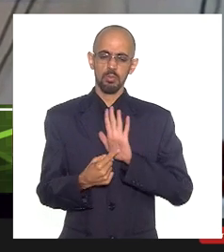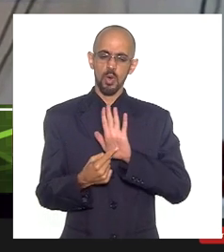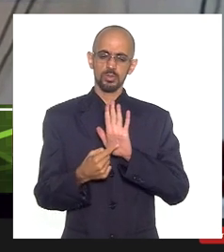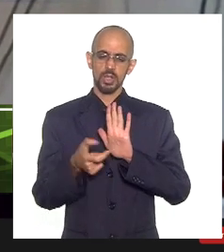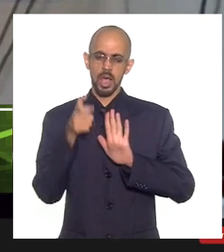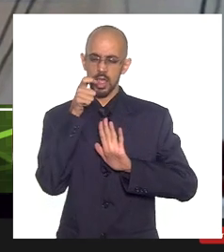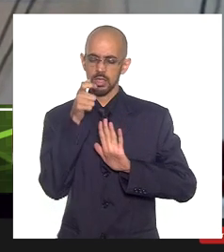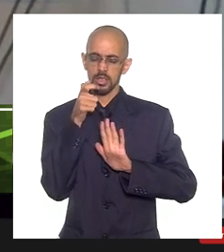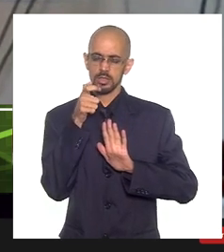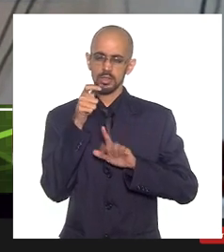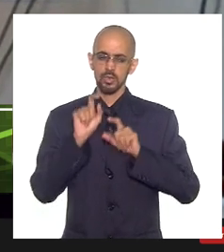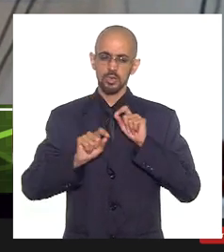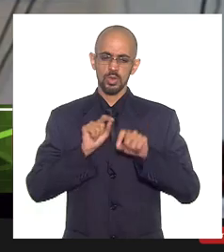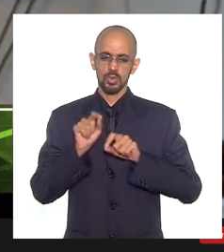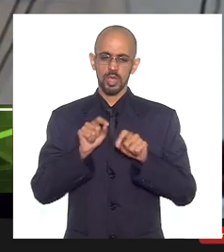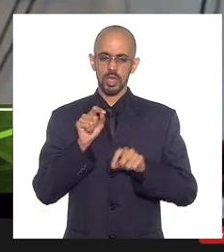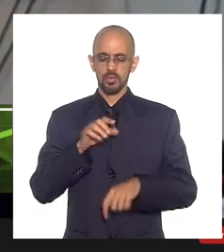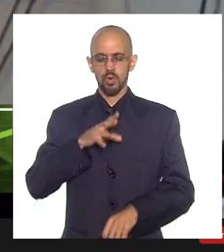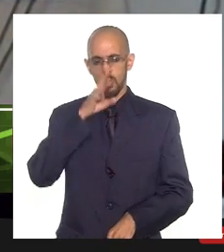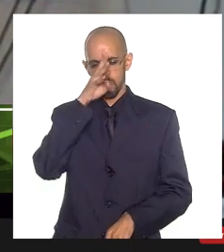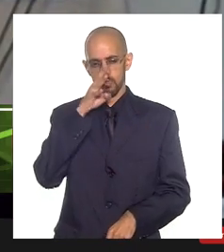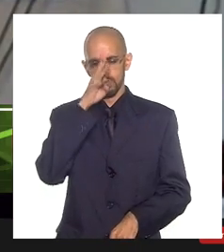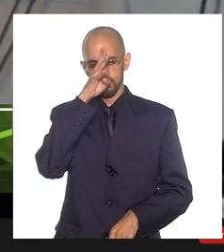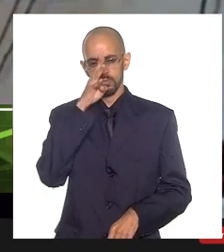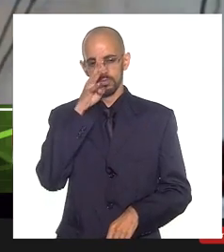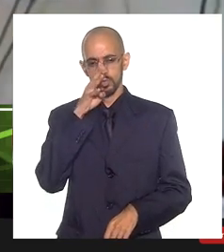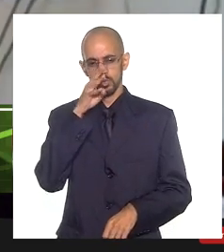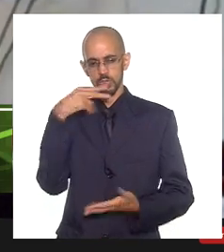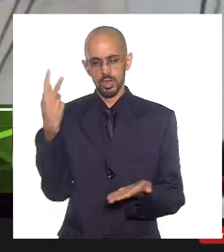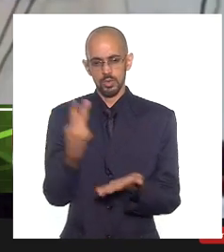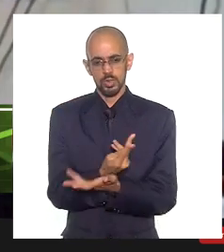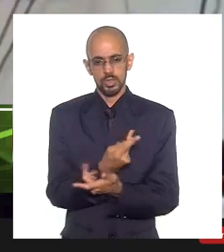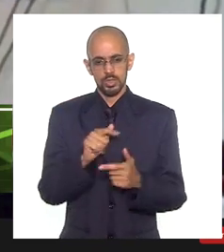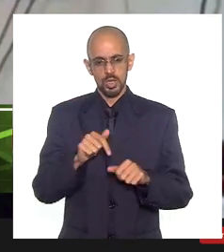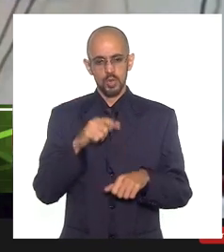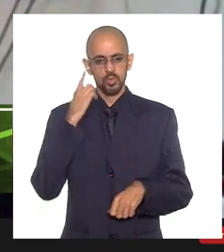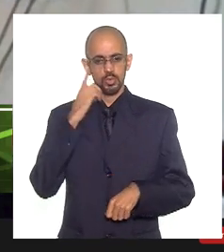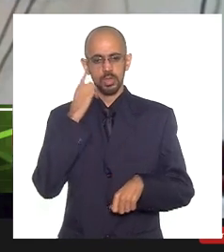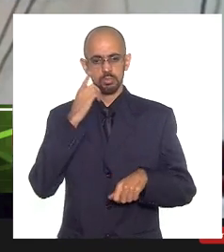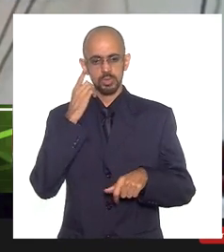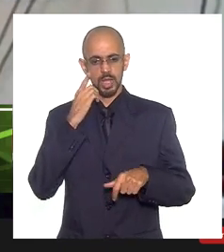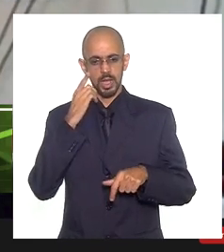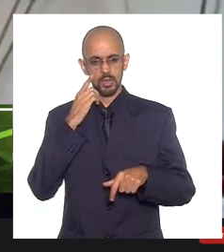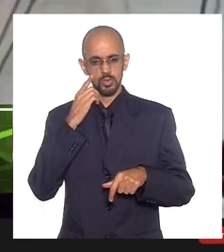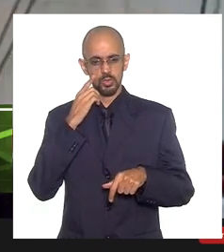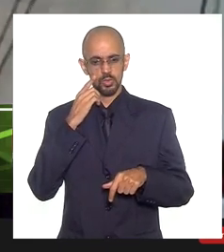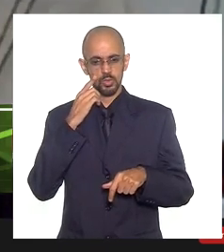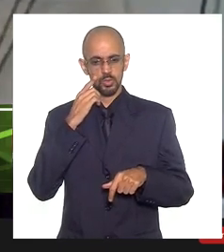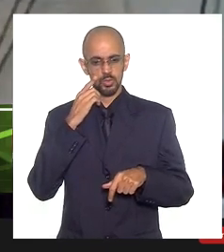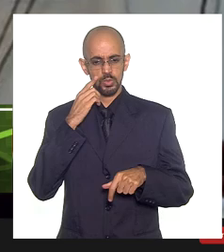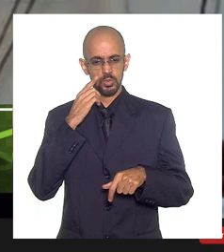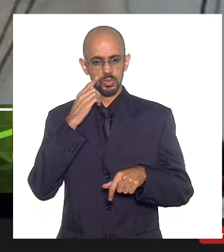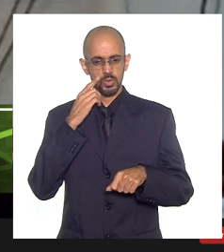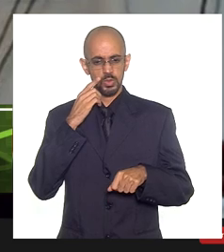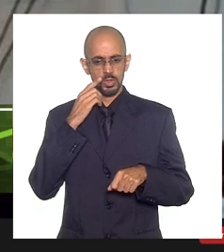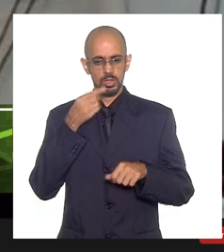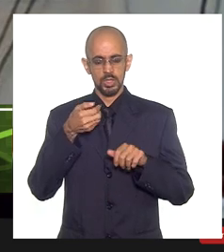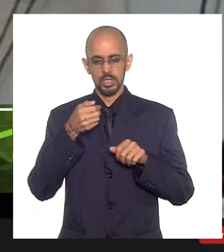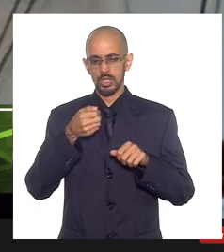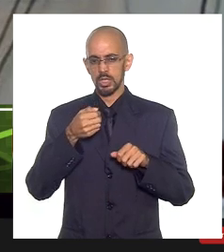foi falado aqui que foi aquele absurdo caso de um deputado que fora das suas atribuições